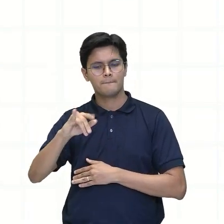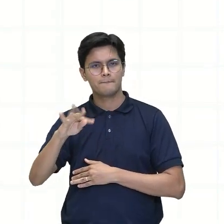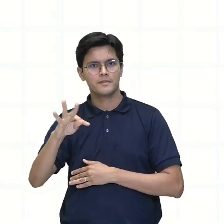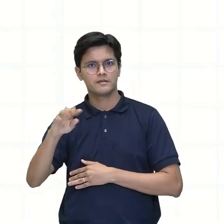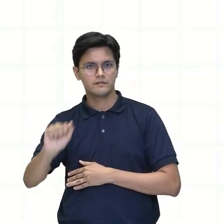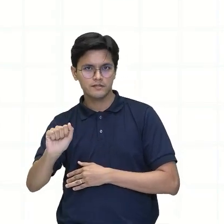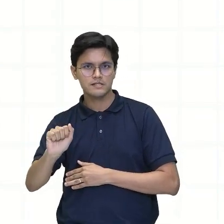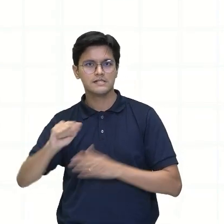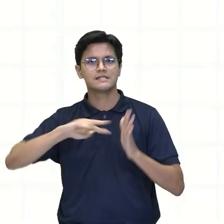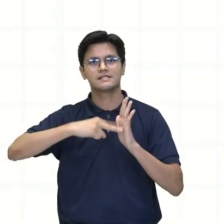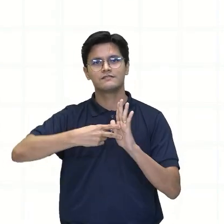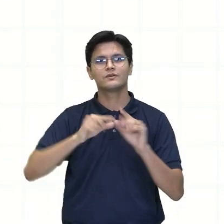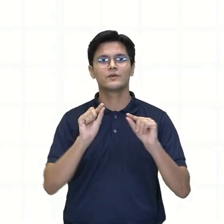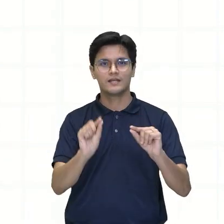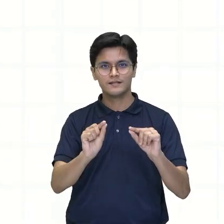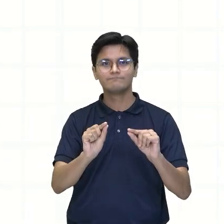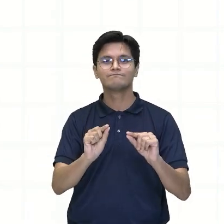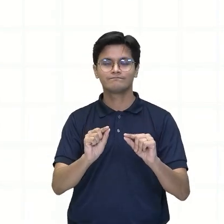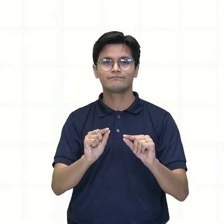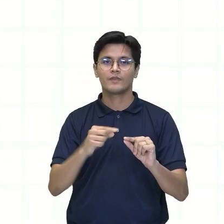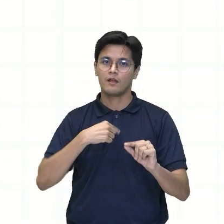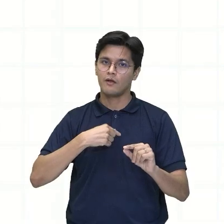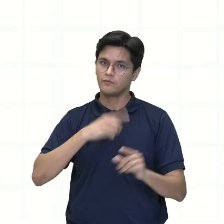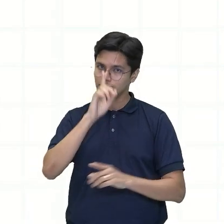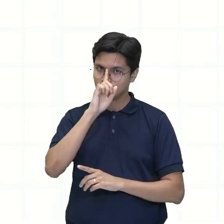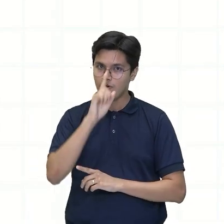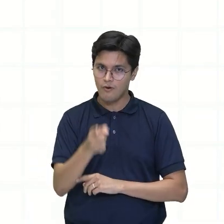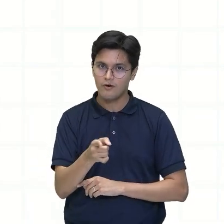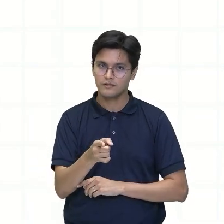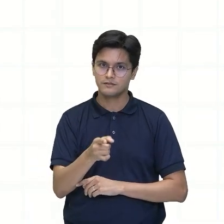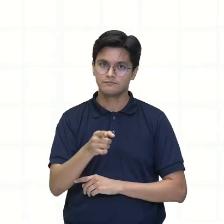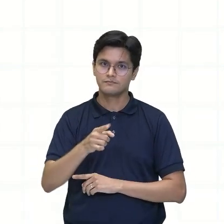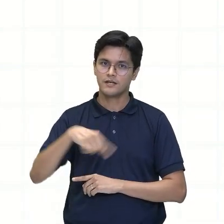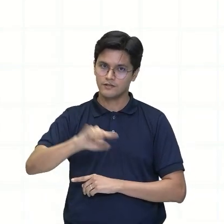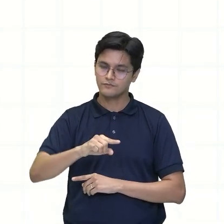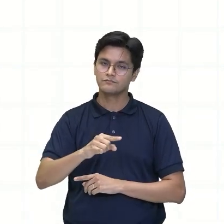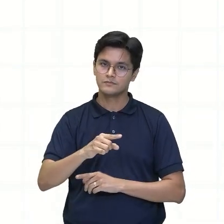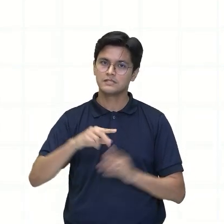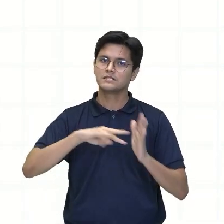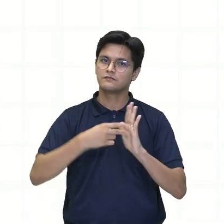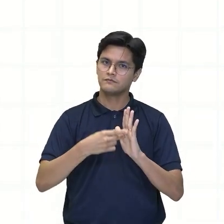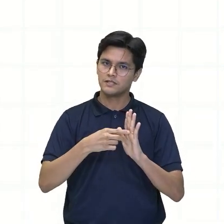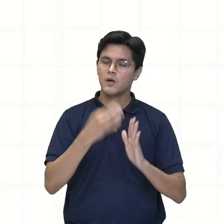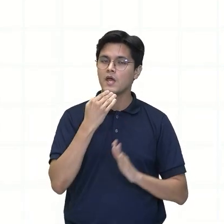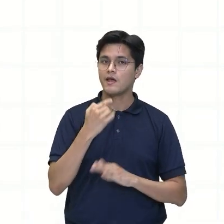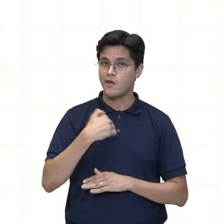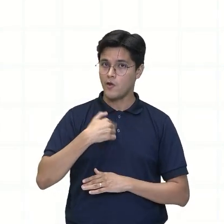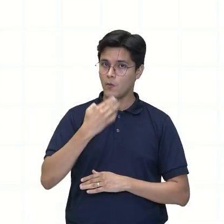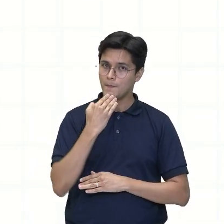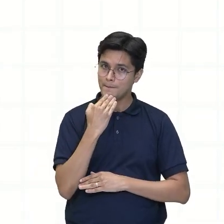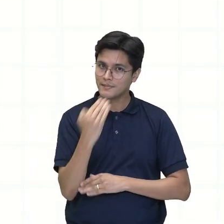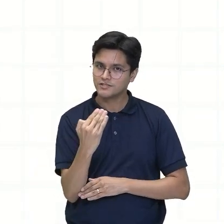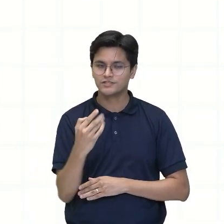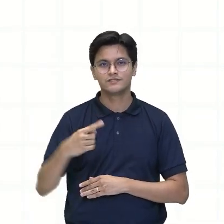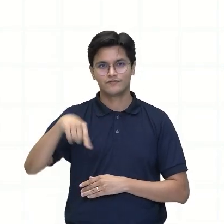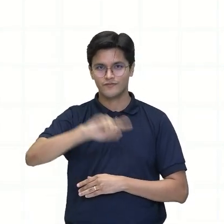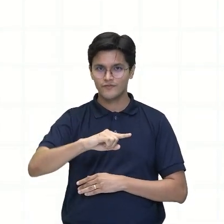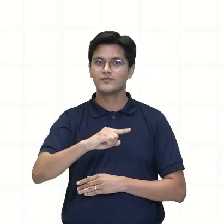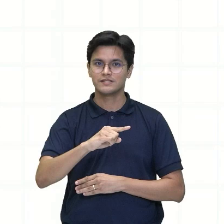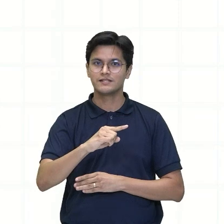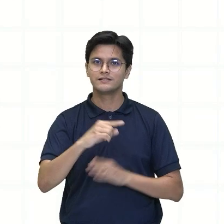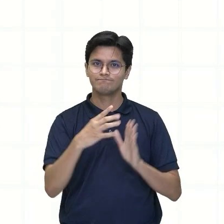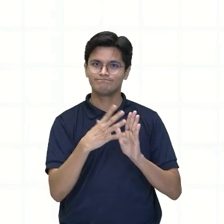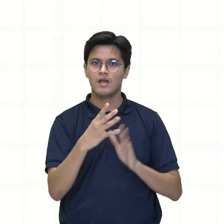dando um comando, né? E aí, o que vocês vão fazer? Vocês vão repetir. Se eu falar, prestem atenção, vocês